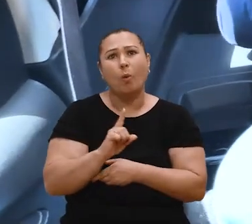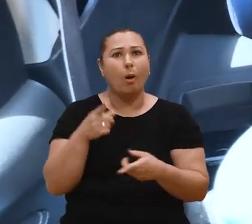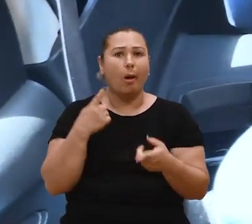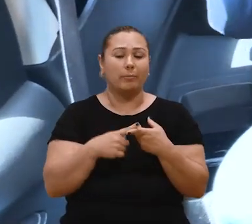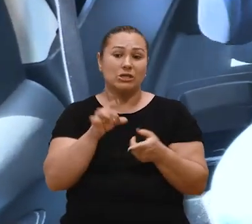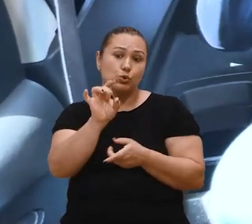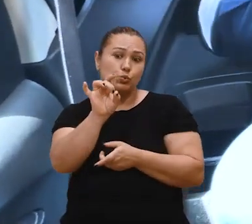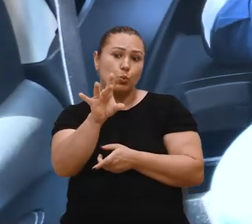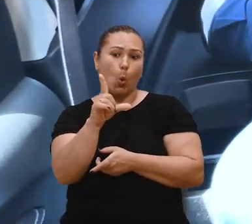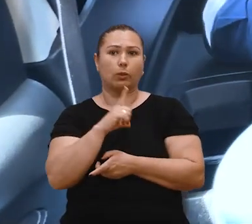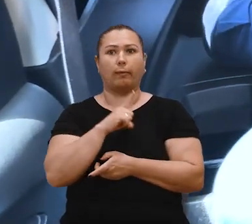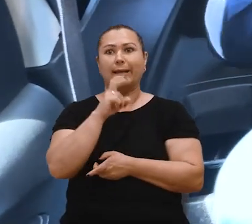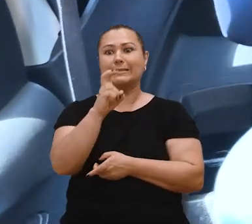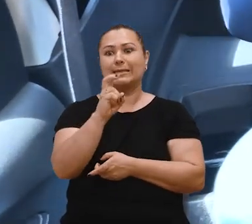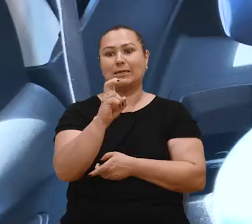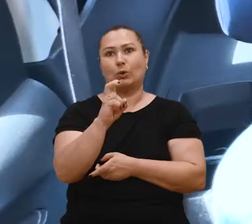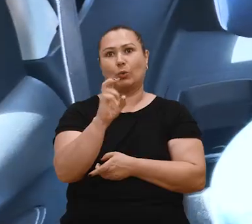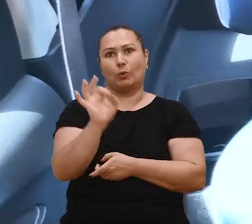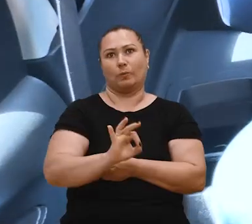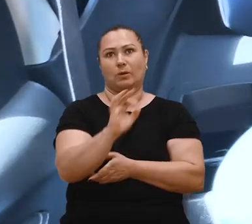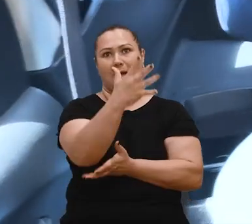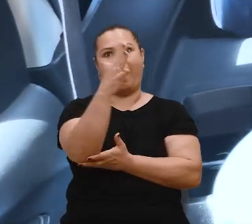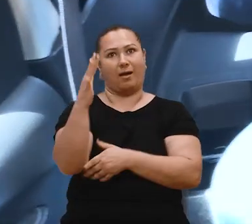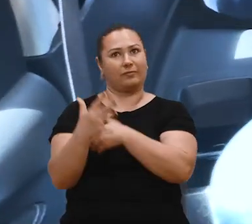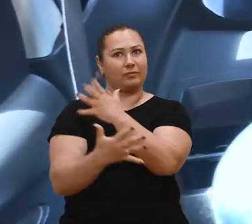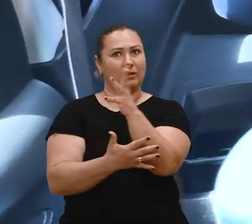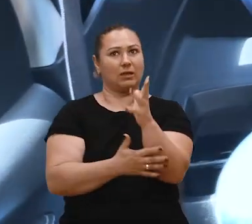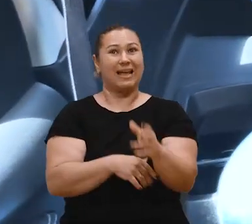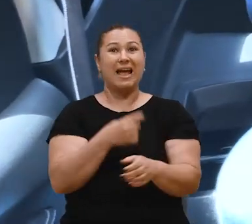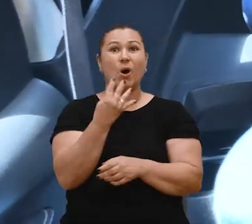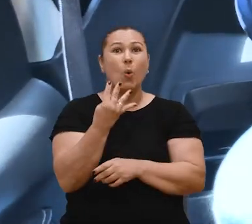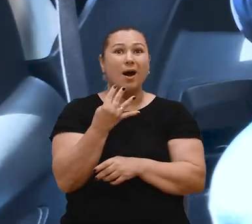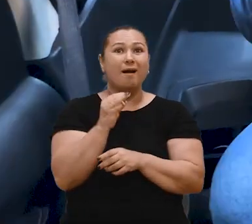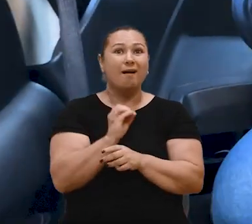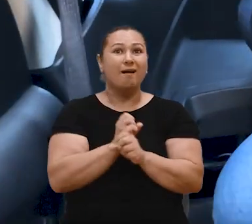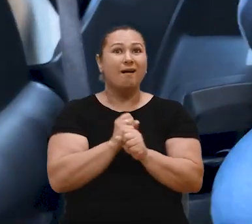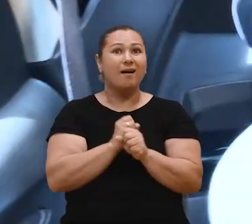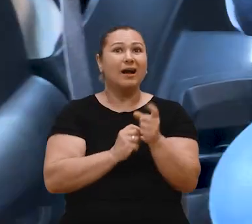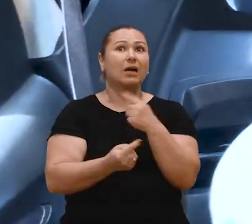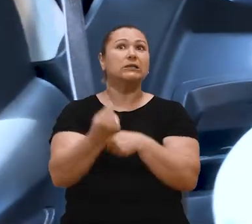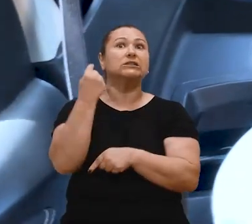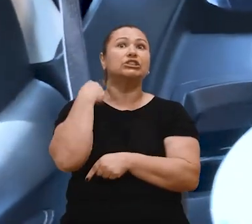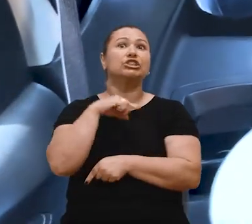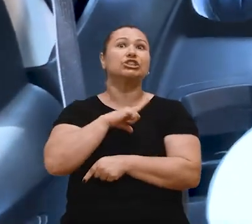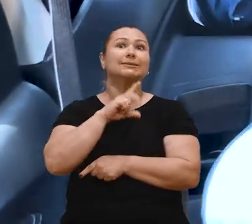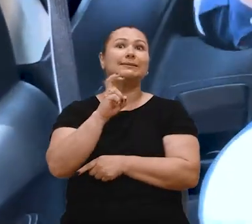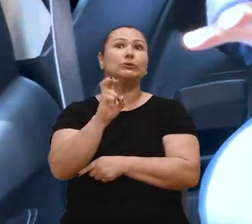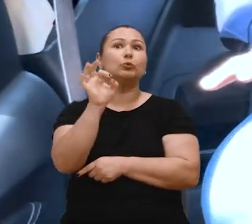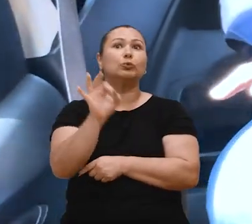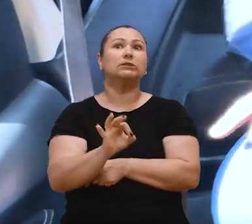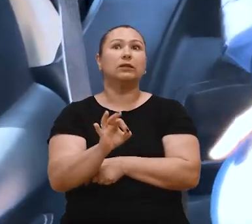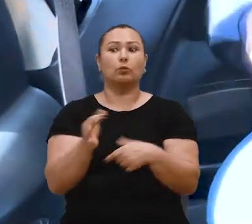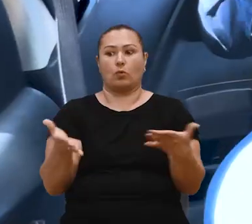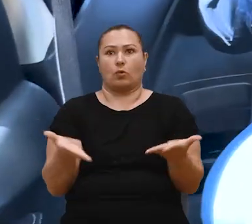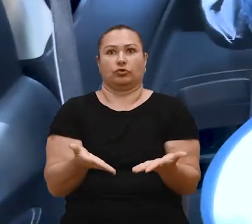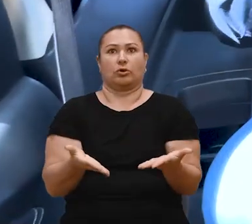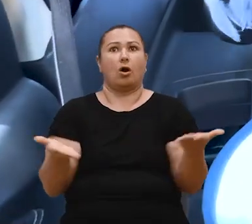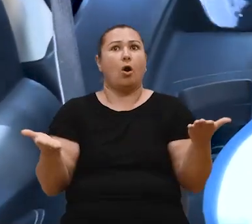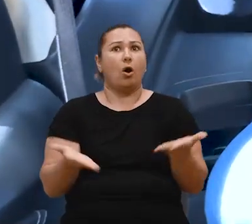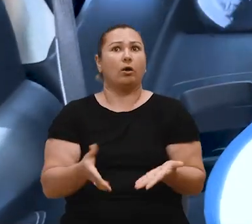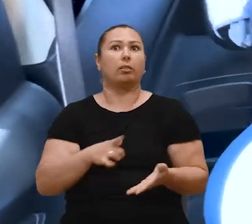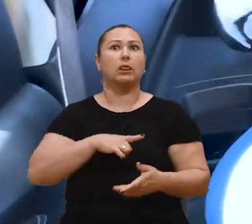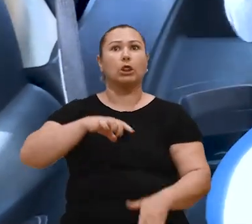temos só 5% de floresta, não. Há 40 anos atrás, nós tínhamos 5% do que nós temos hoje. Hoje nós